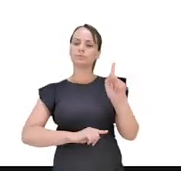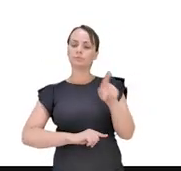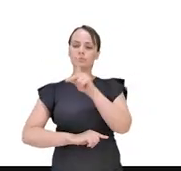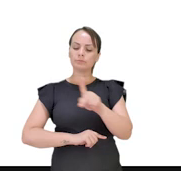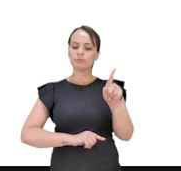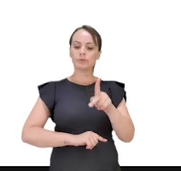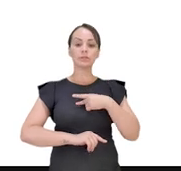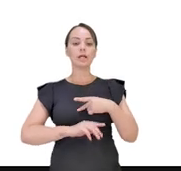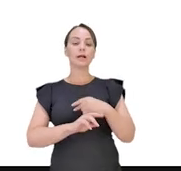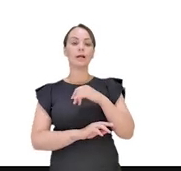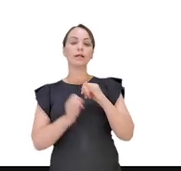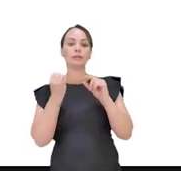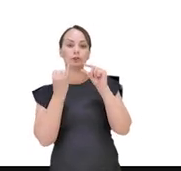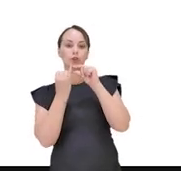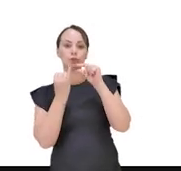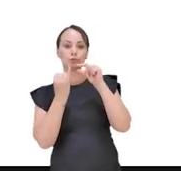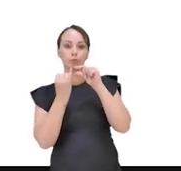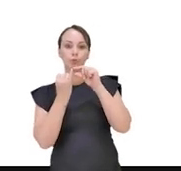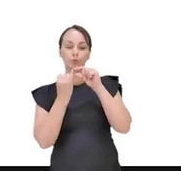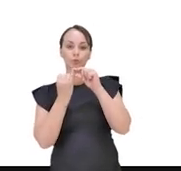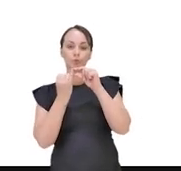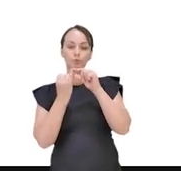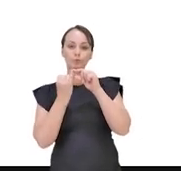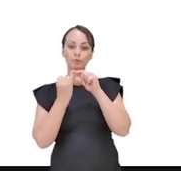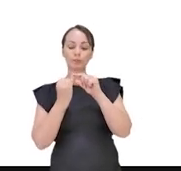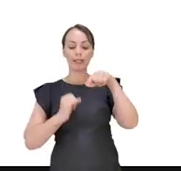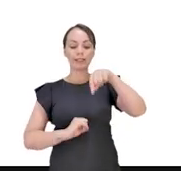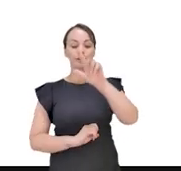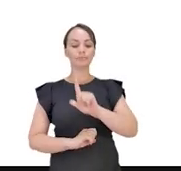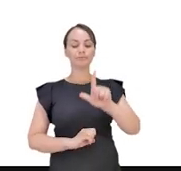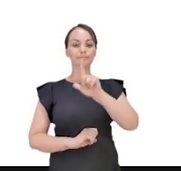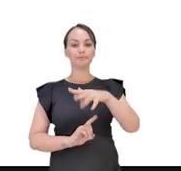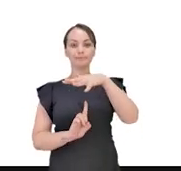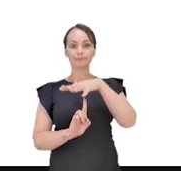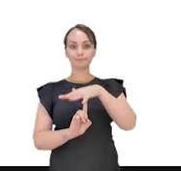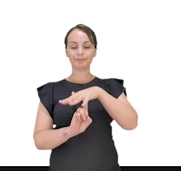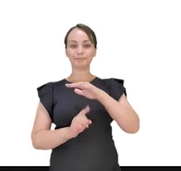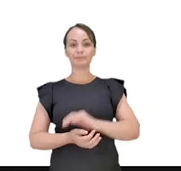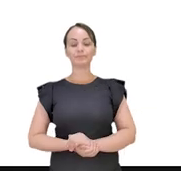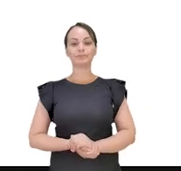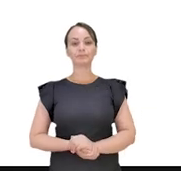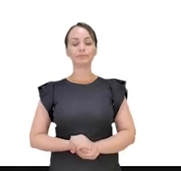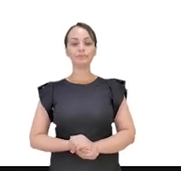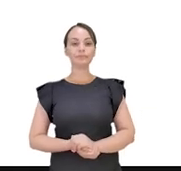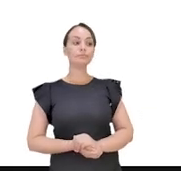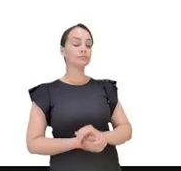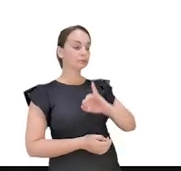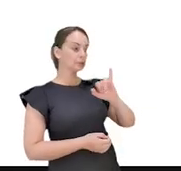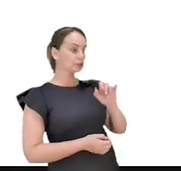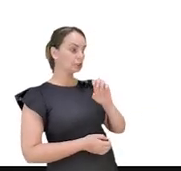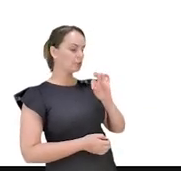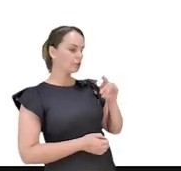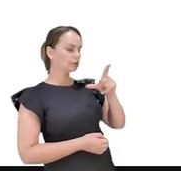Sou professor do Instituto Federal do Paraná, Campus Londrina. Bem legal. Jefferson, é o seguinte, ó. Existia uma época